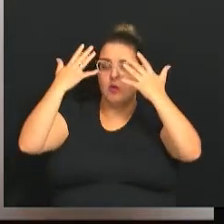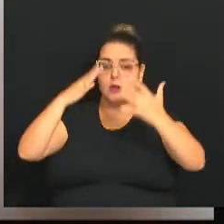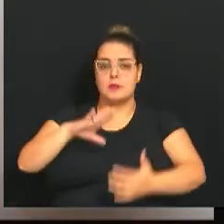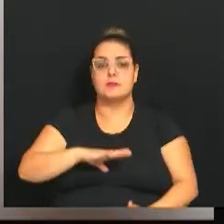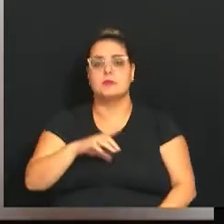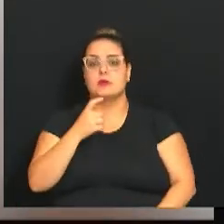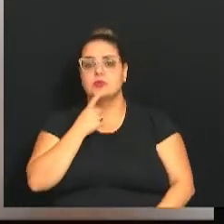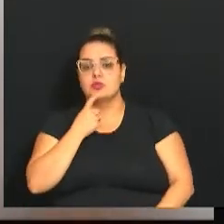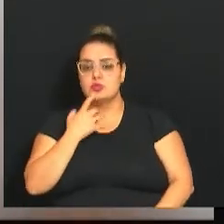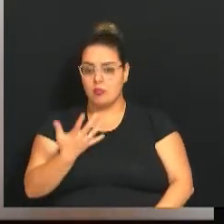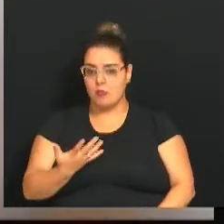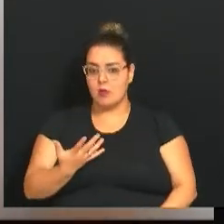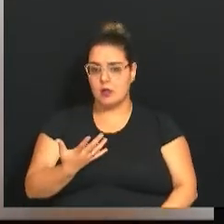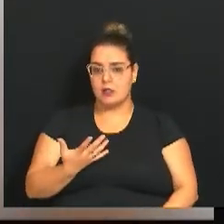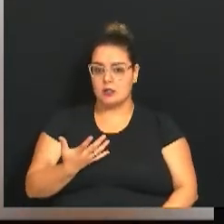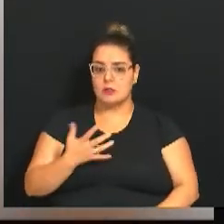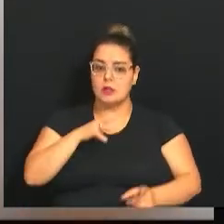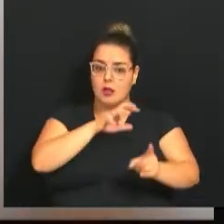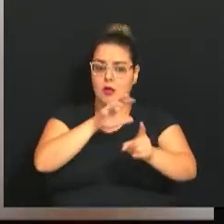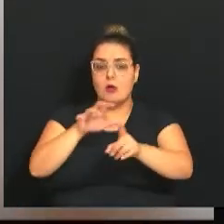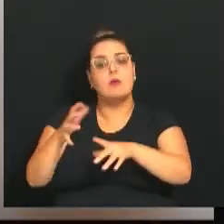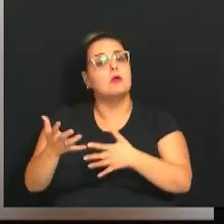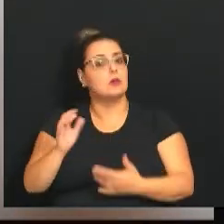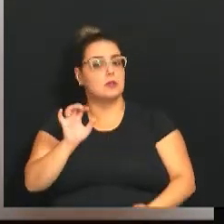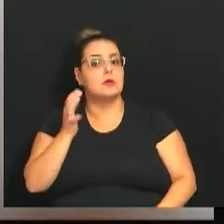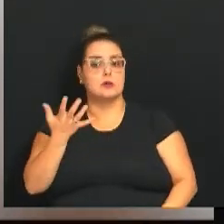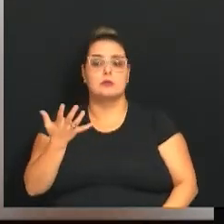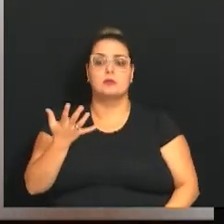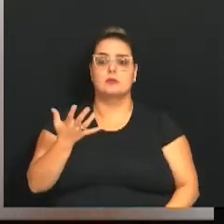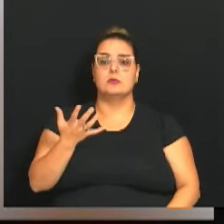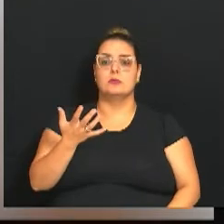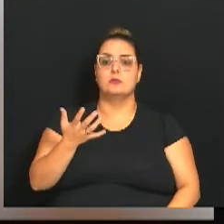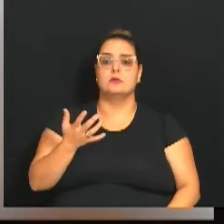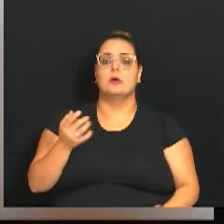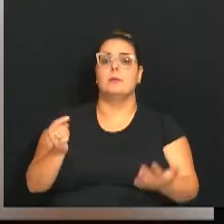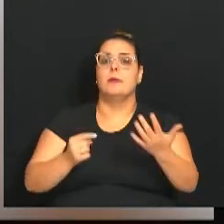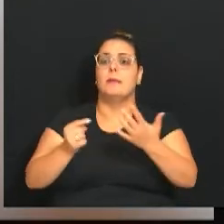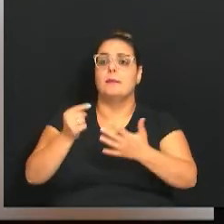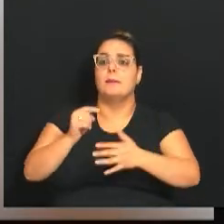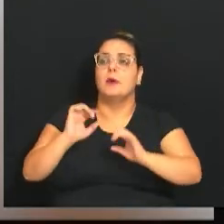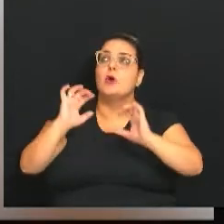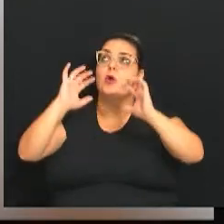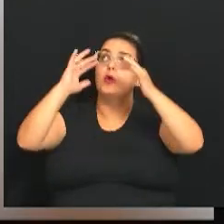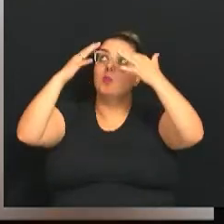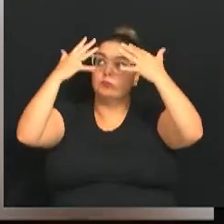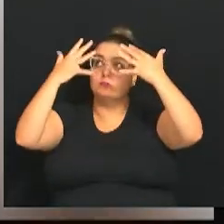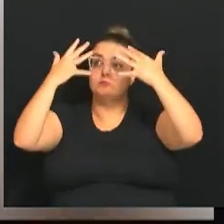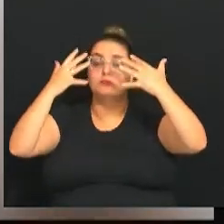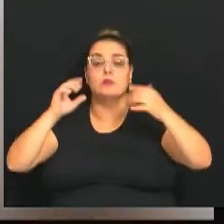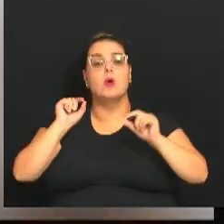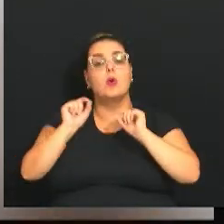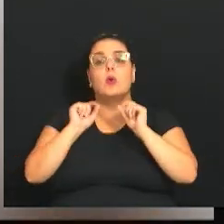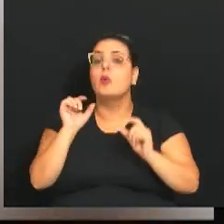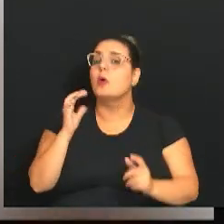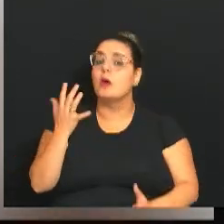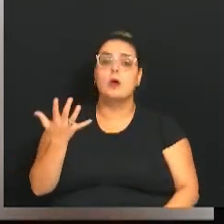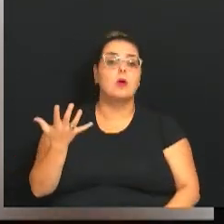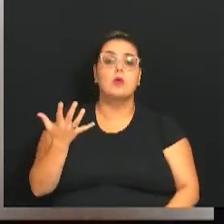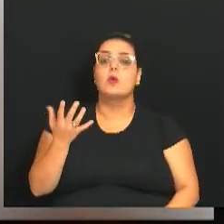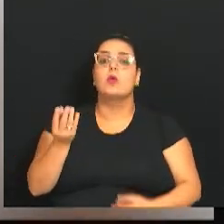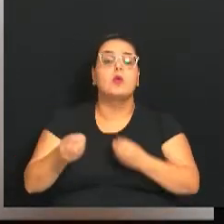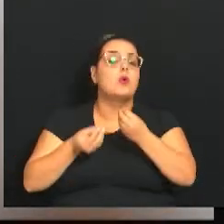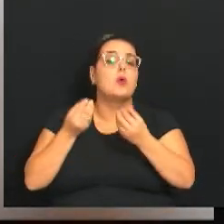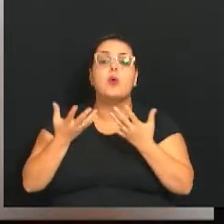e os impactos, né? Então, primeiro, elucidar alguns aspectos da previsão do tempo, né? O que se trata, qual é o seu